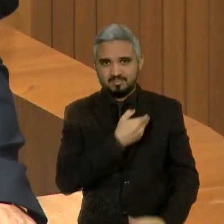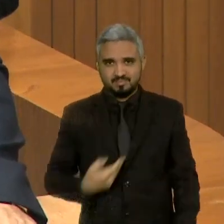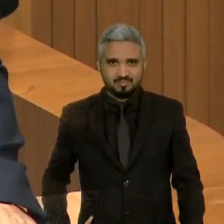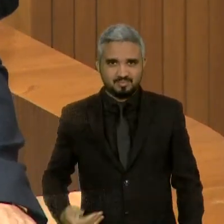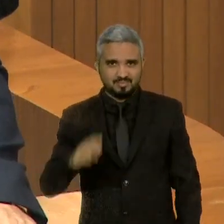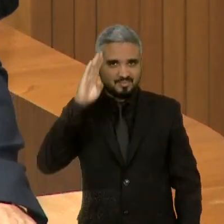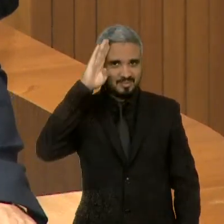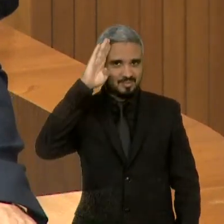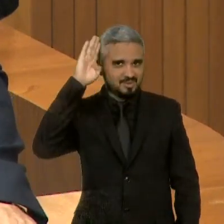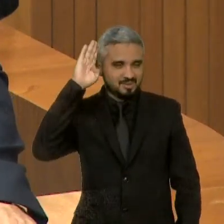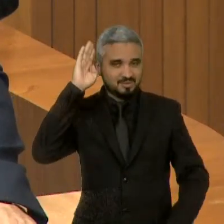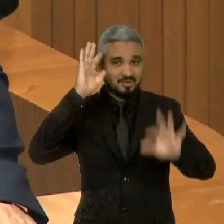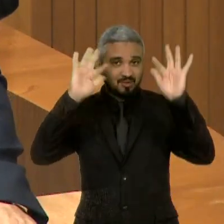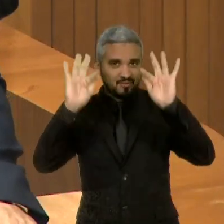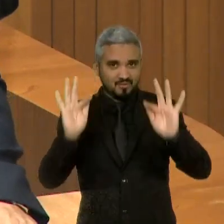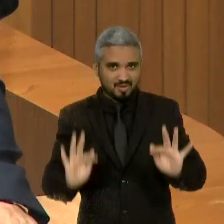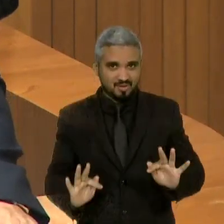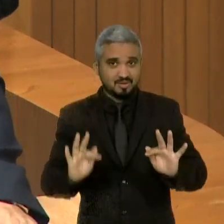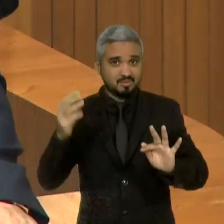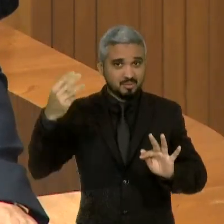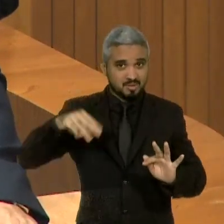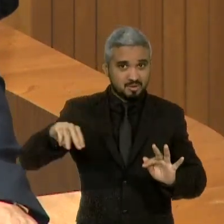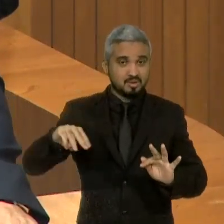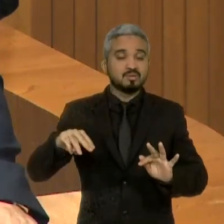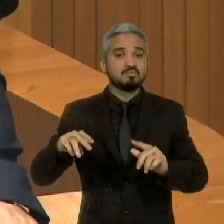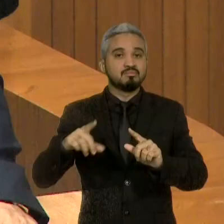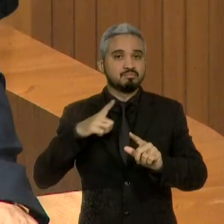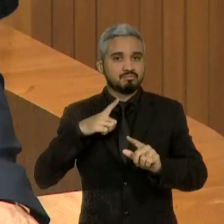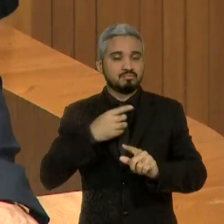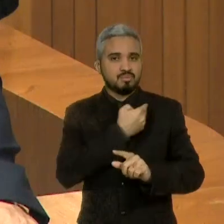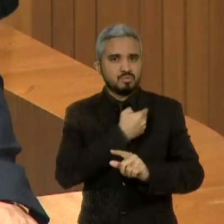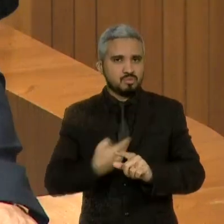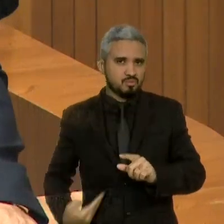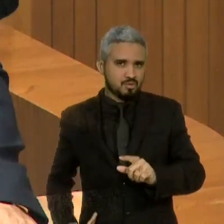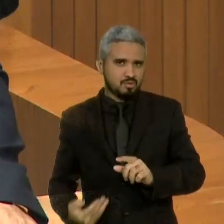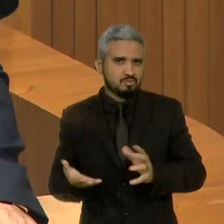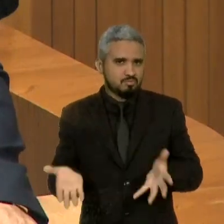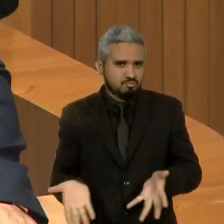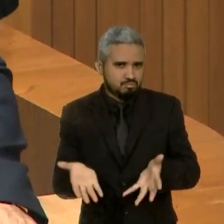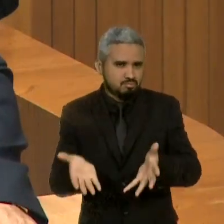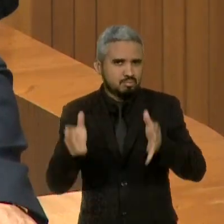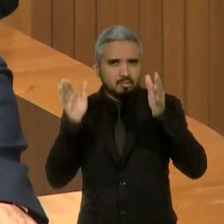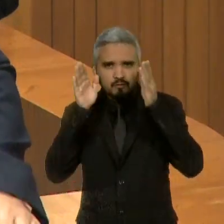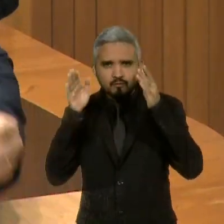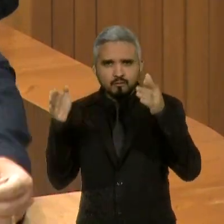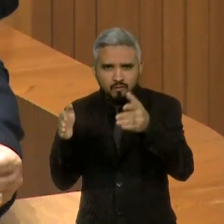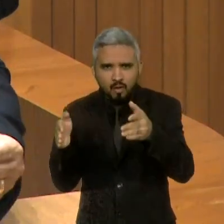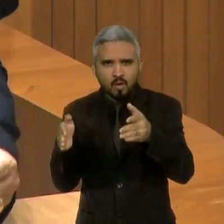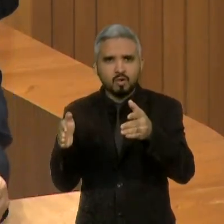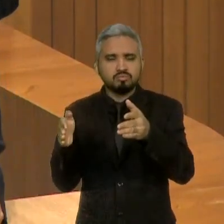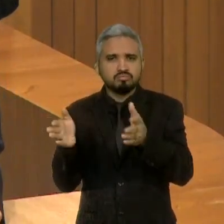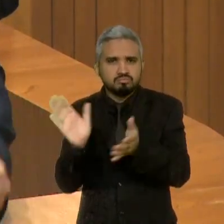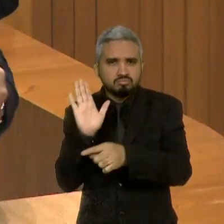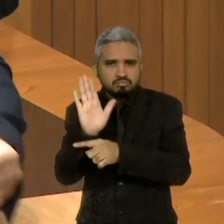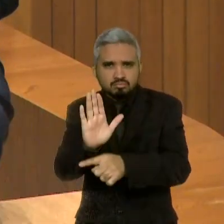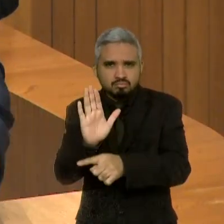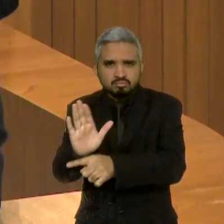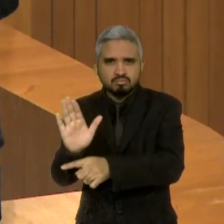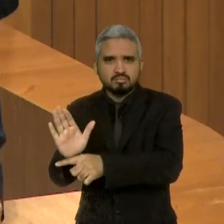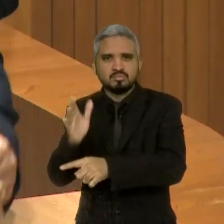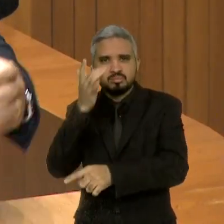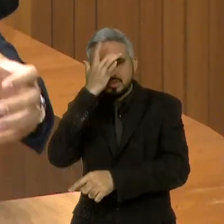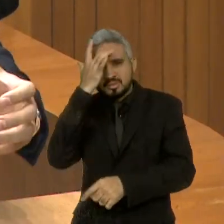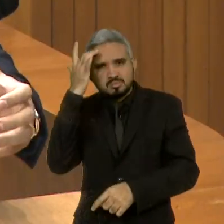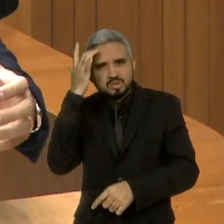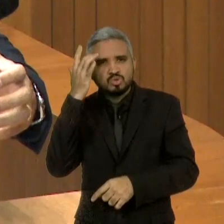estado do Maranhão que tem esse governador empreendedor focado para fazer com que as pessoas que não têm emprego, não têm